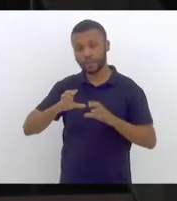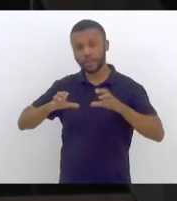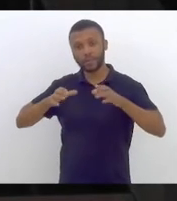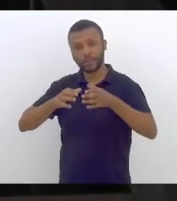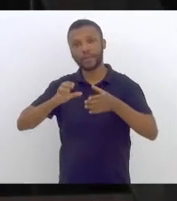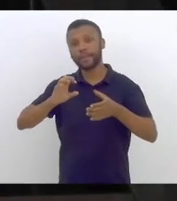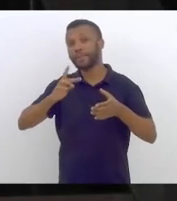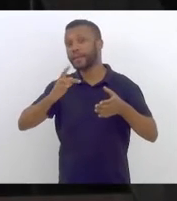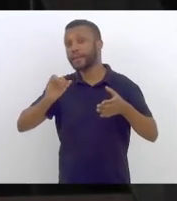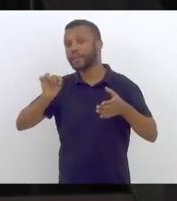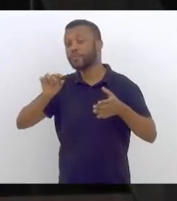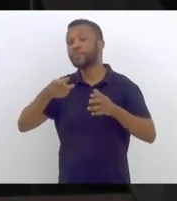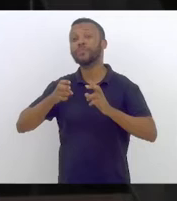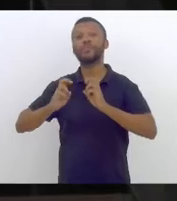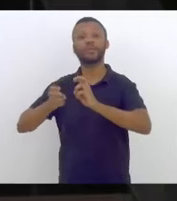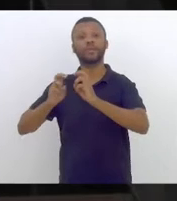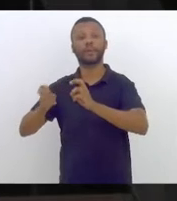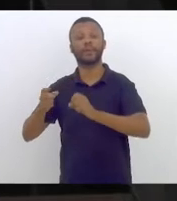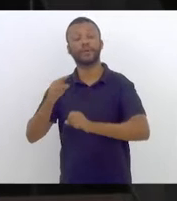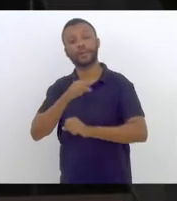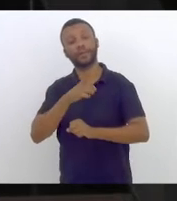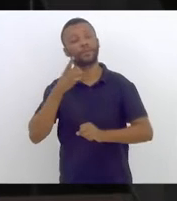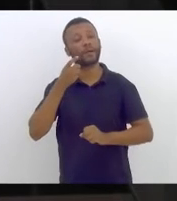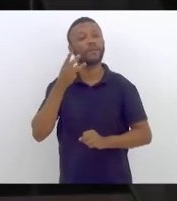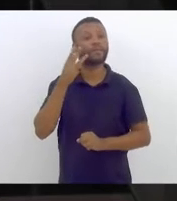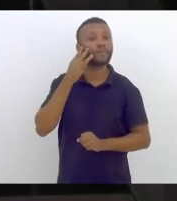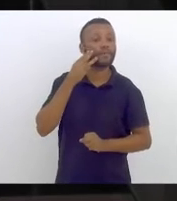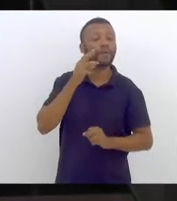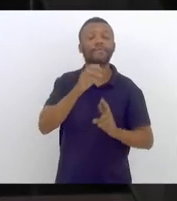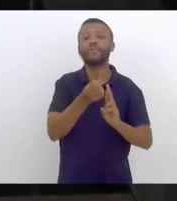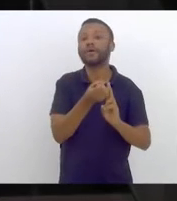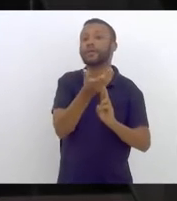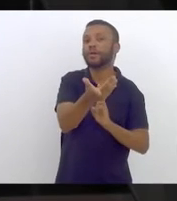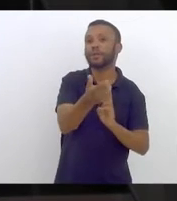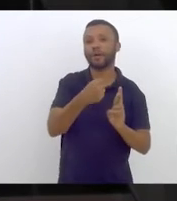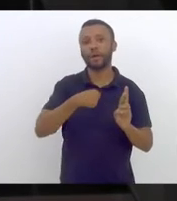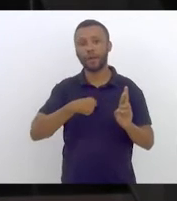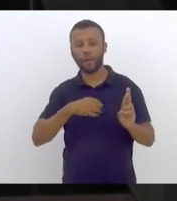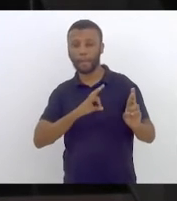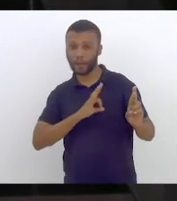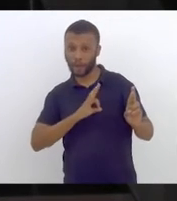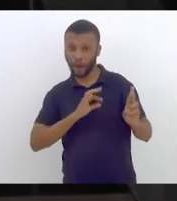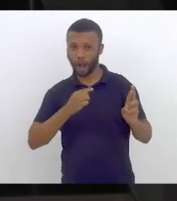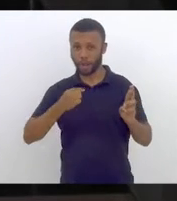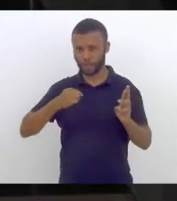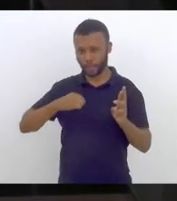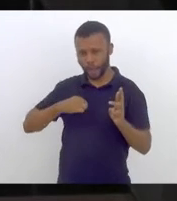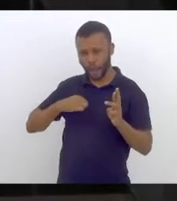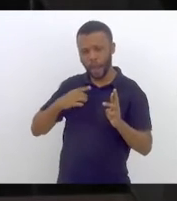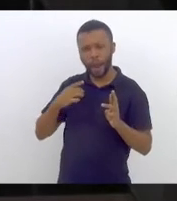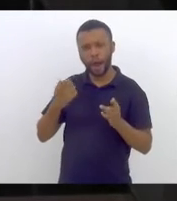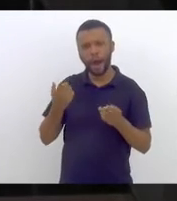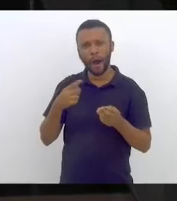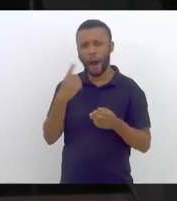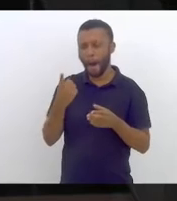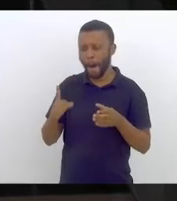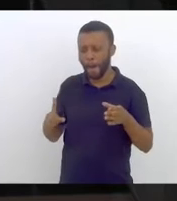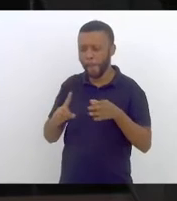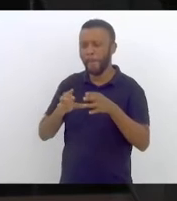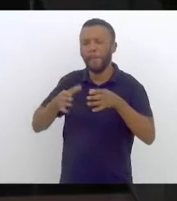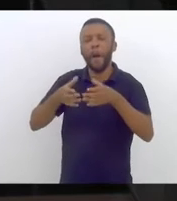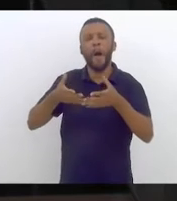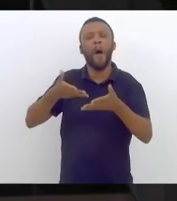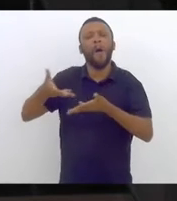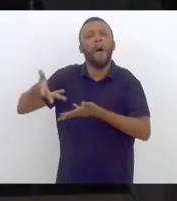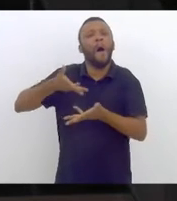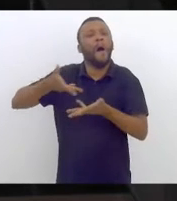foi relator. Deputada Marta Rocha, eu, deputada Rejane, fomos partícipes.